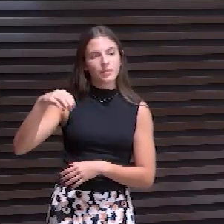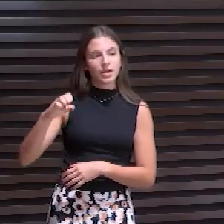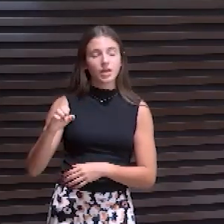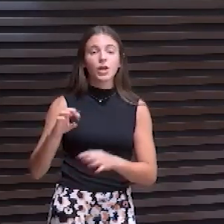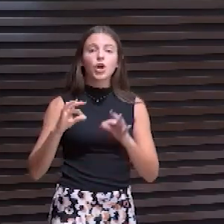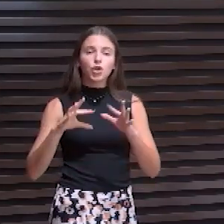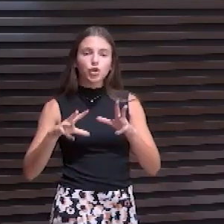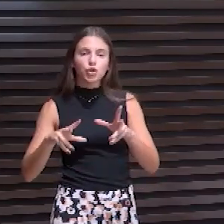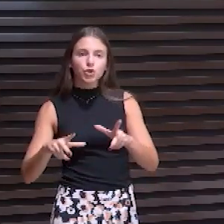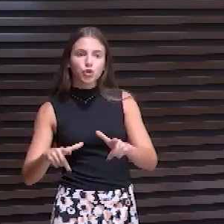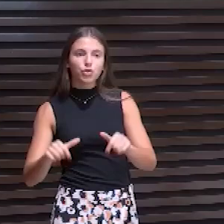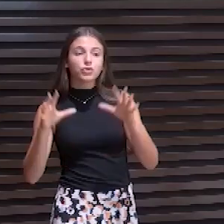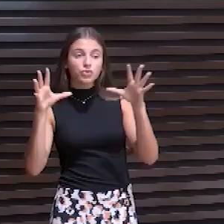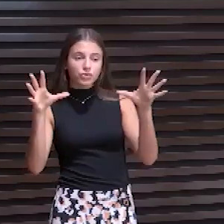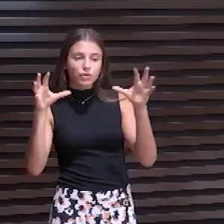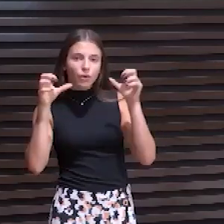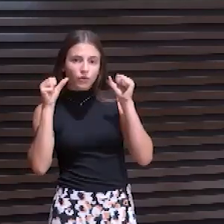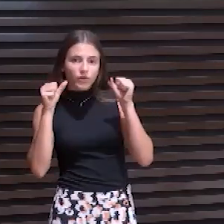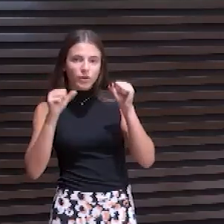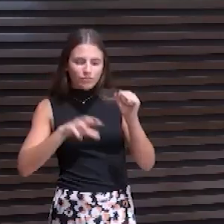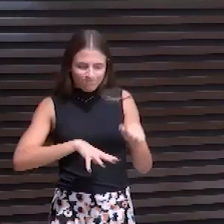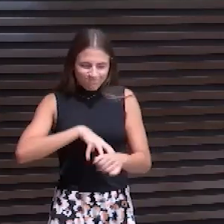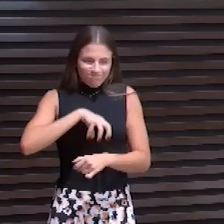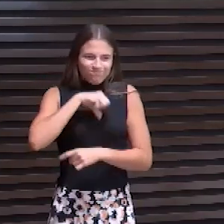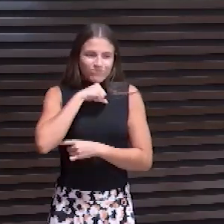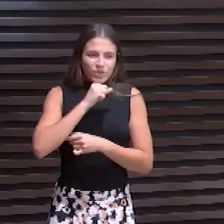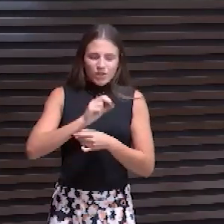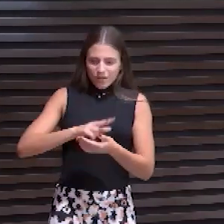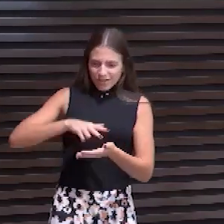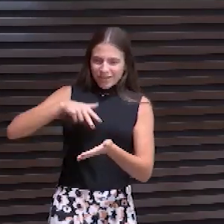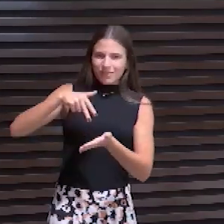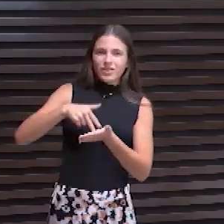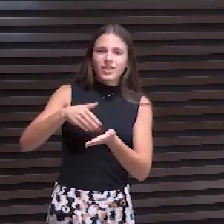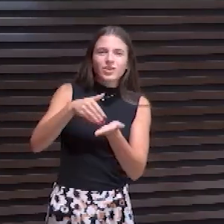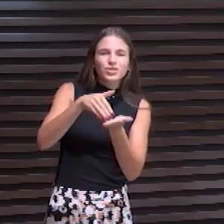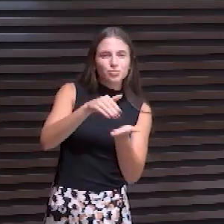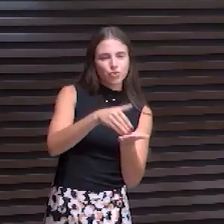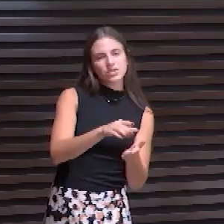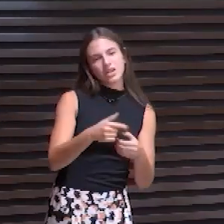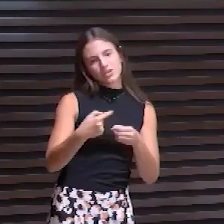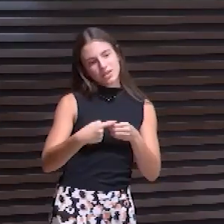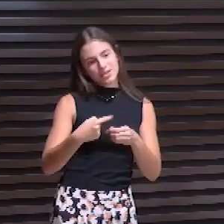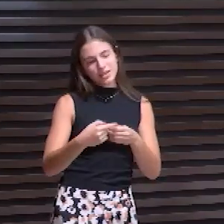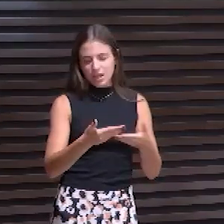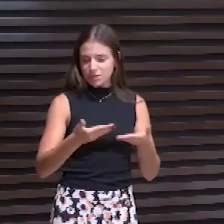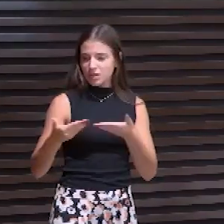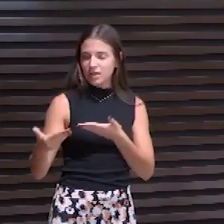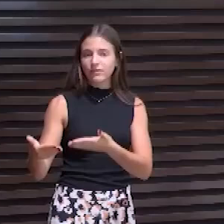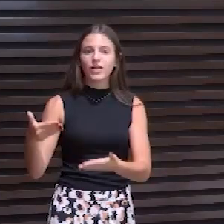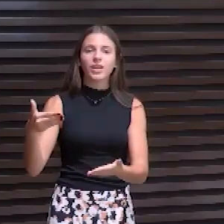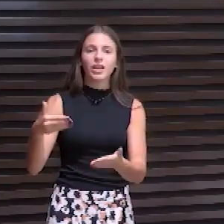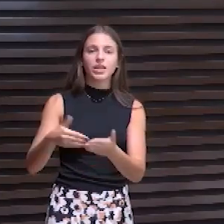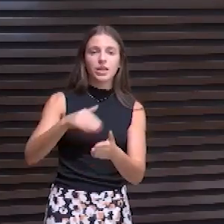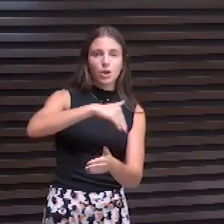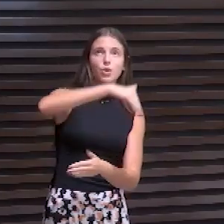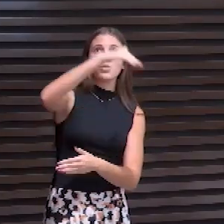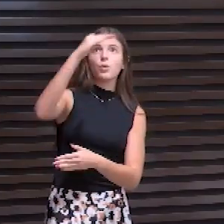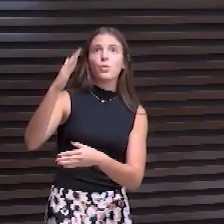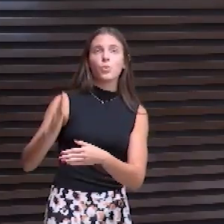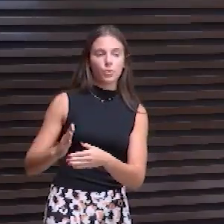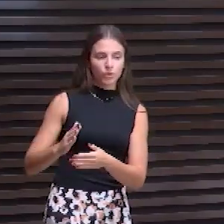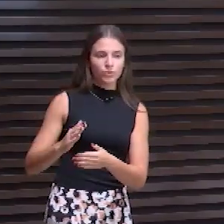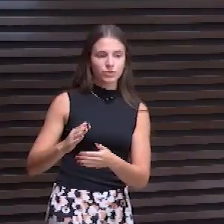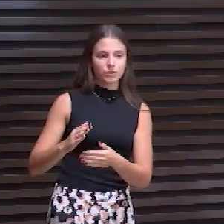coisas, se encheram de ira. E levantando-se, expulsaram-no da cidade e o levaram até ao cimo do monte, sobre o